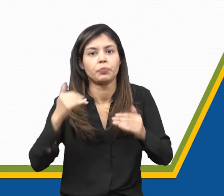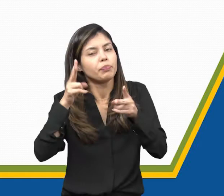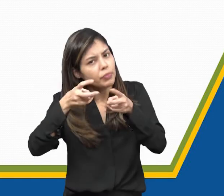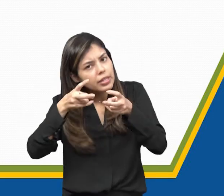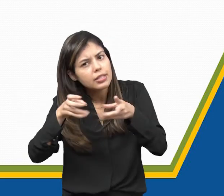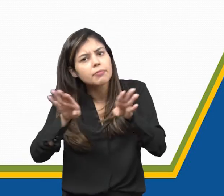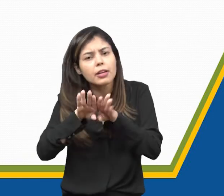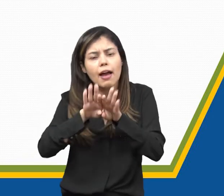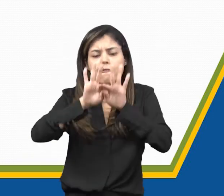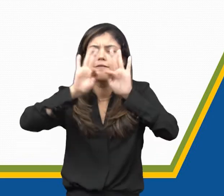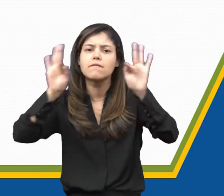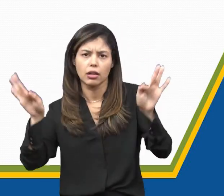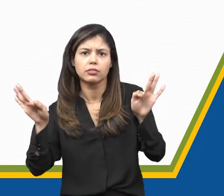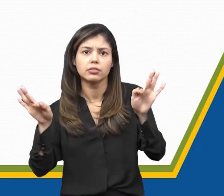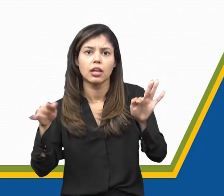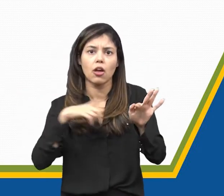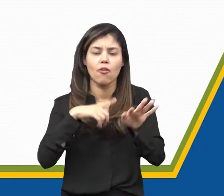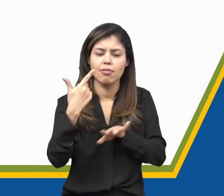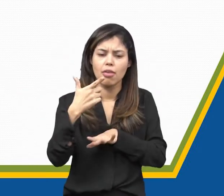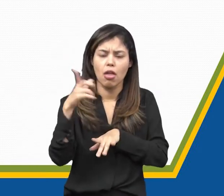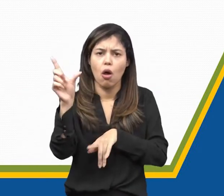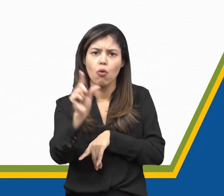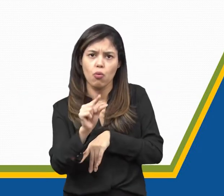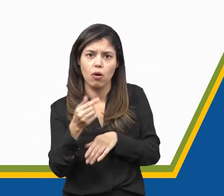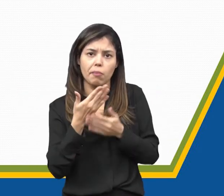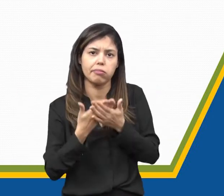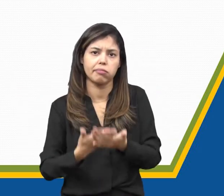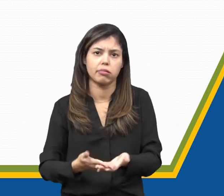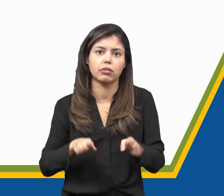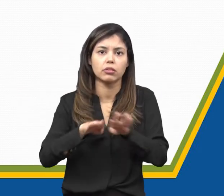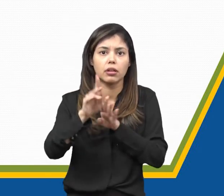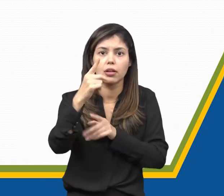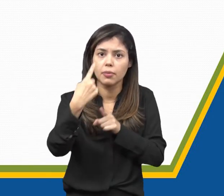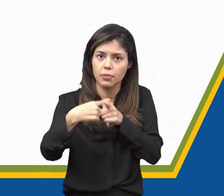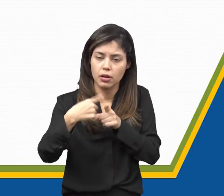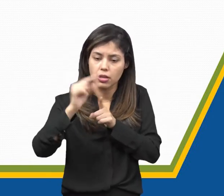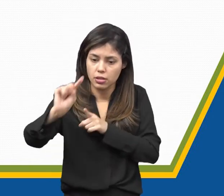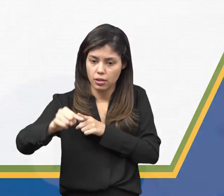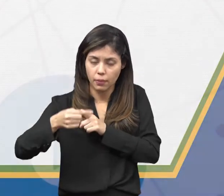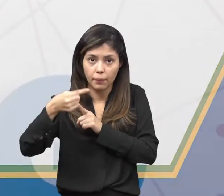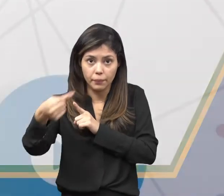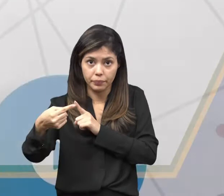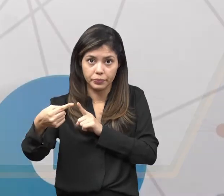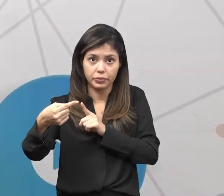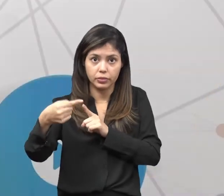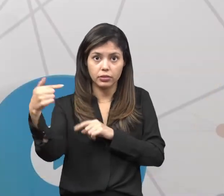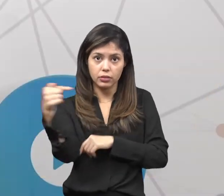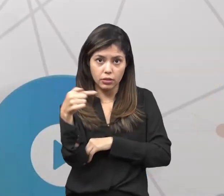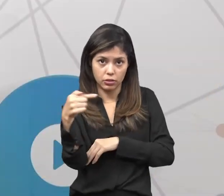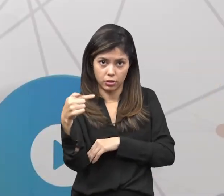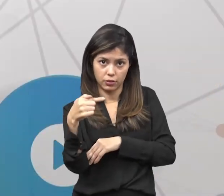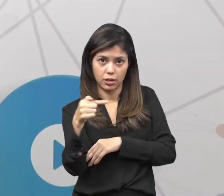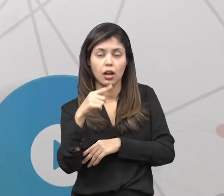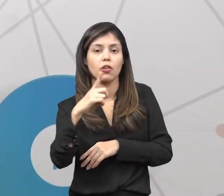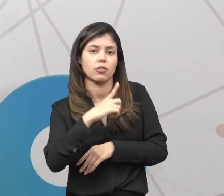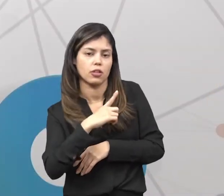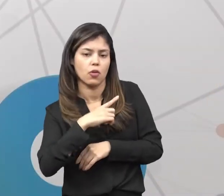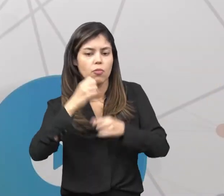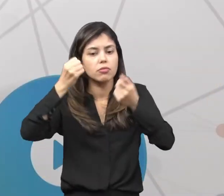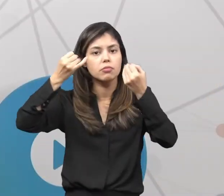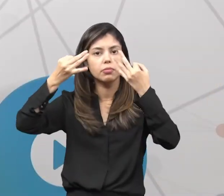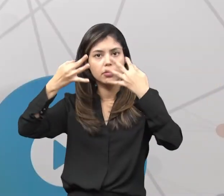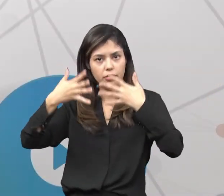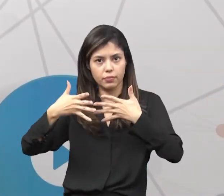Percebam que essa frase não tem um teor tão pesado, porque em seguida da expressão negativa eu tenho uma